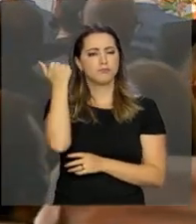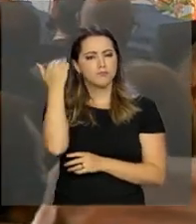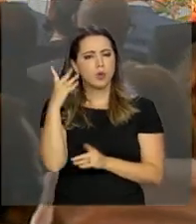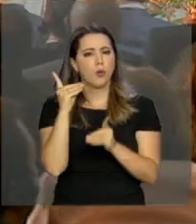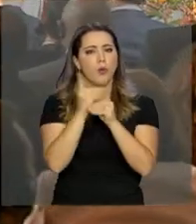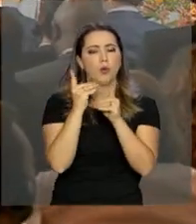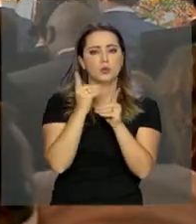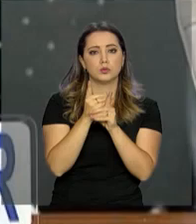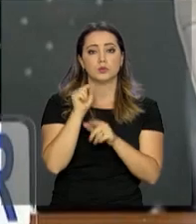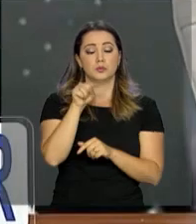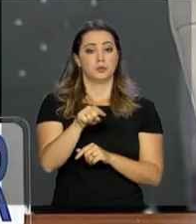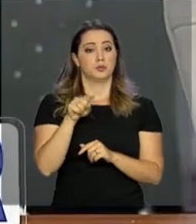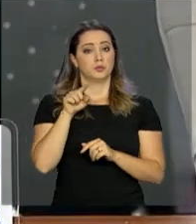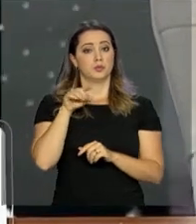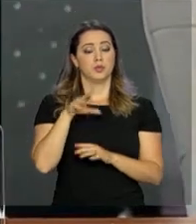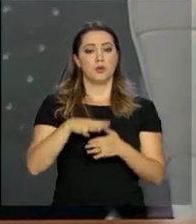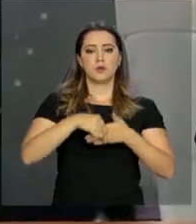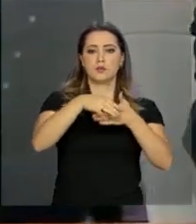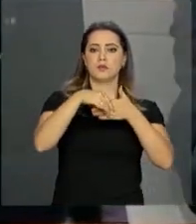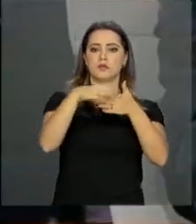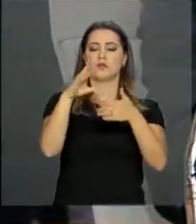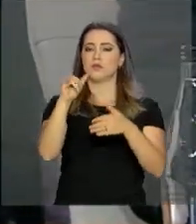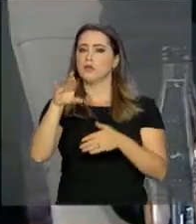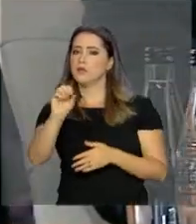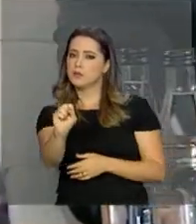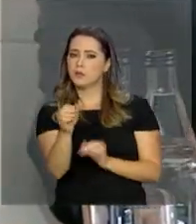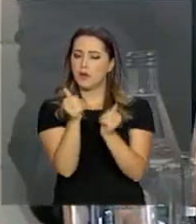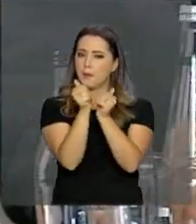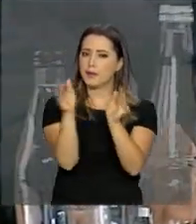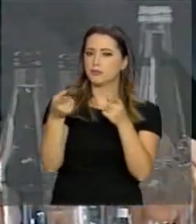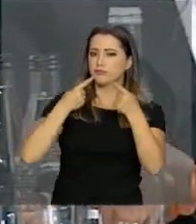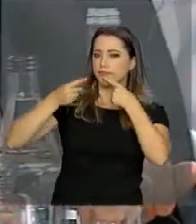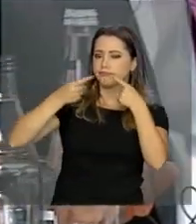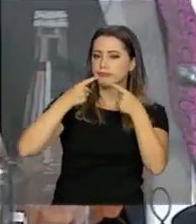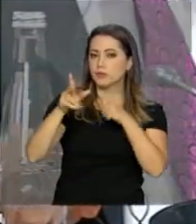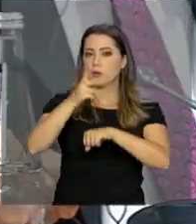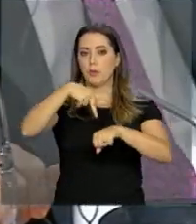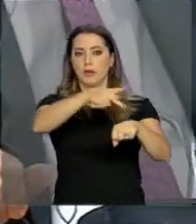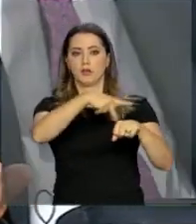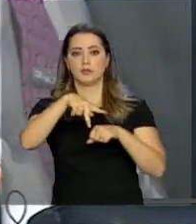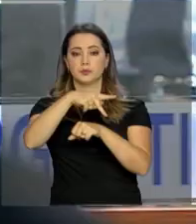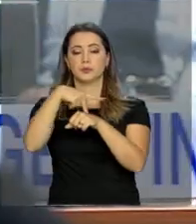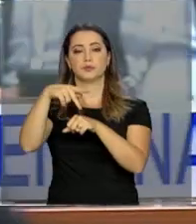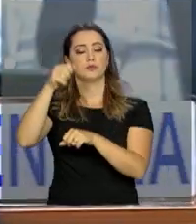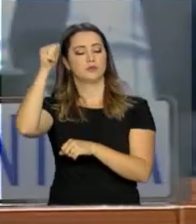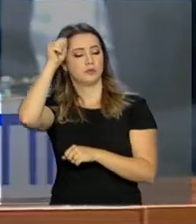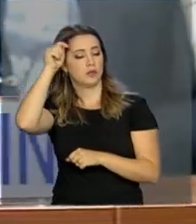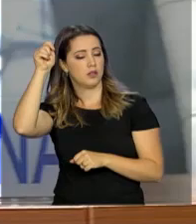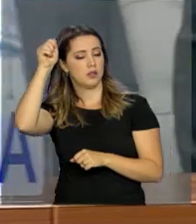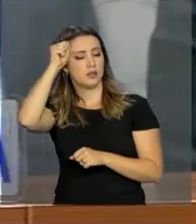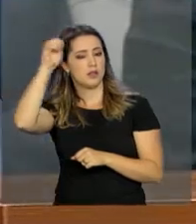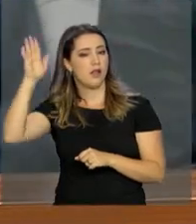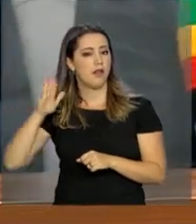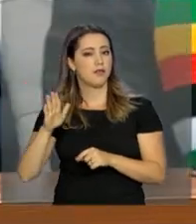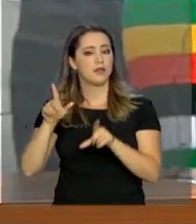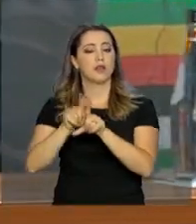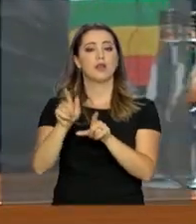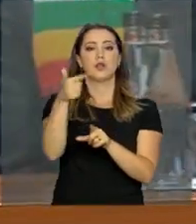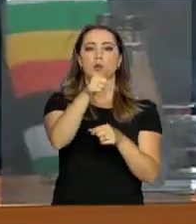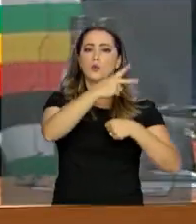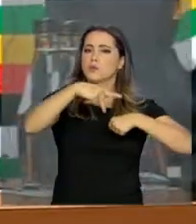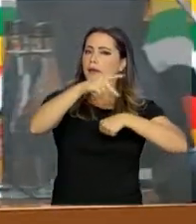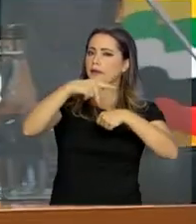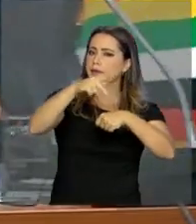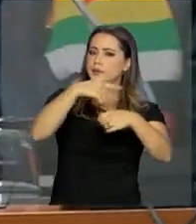de encontro em joanesbugo os líderes do brics abrir um diálogo com países do continente africano e outras nações em desenvolvimento